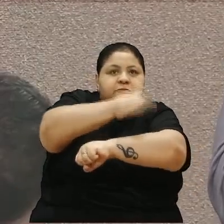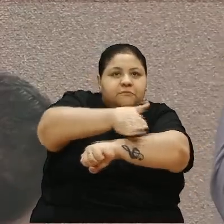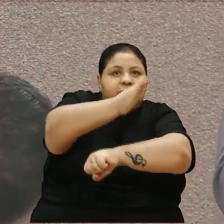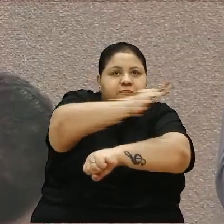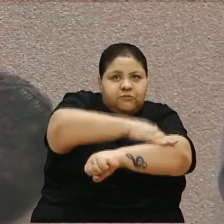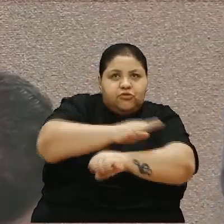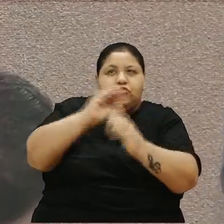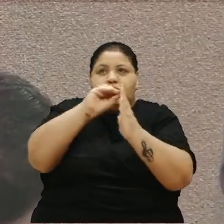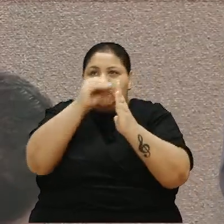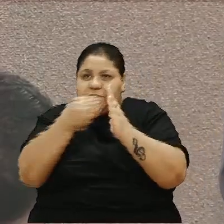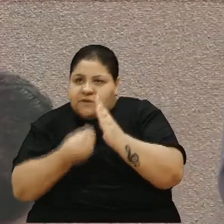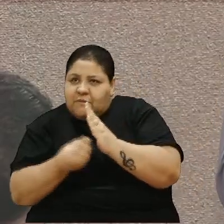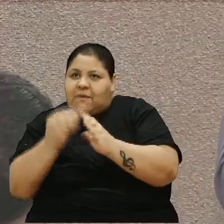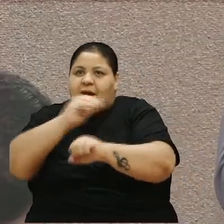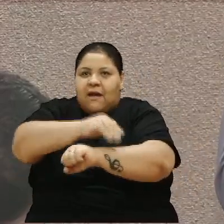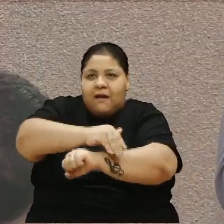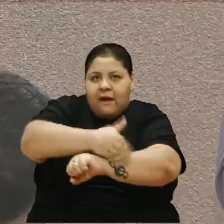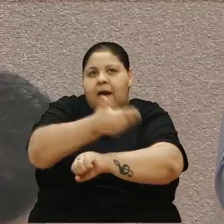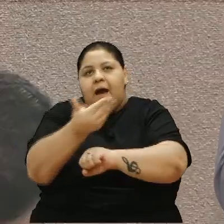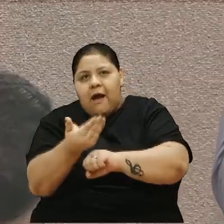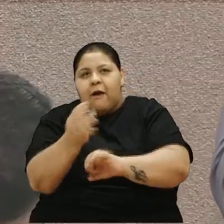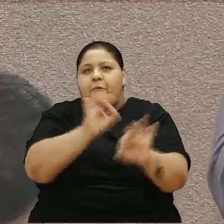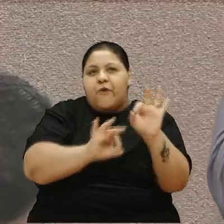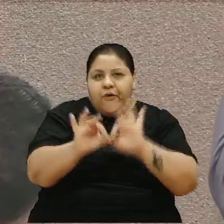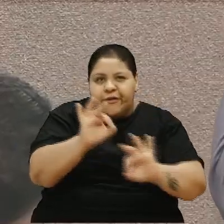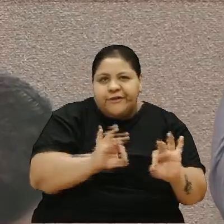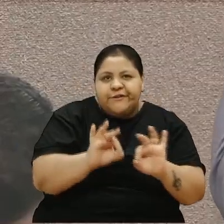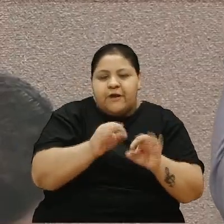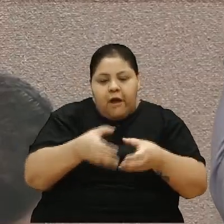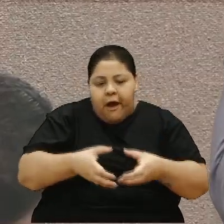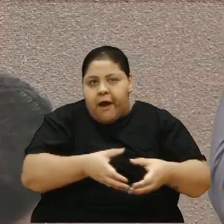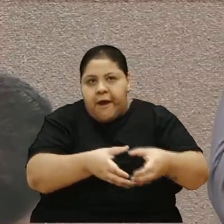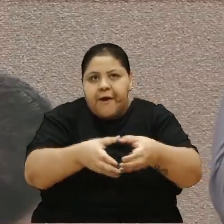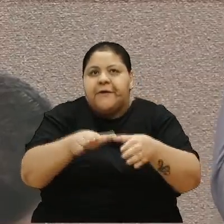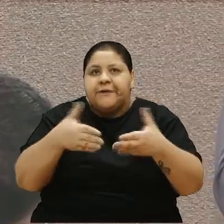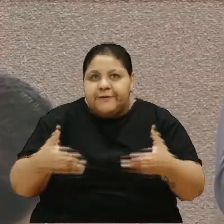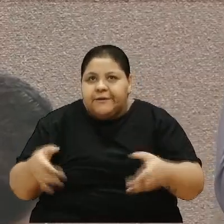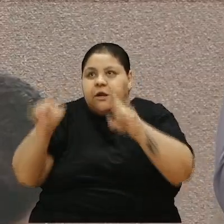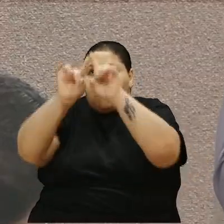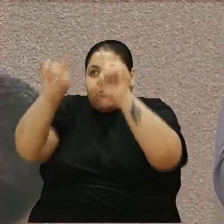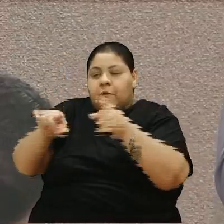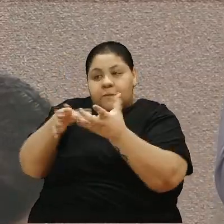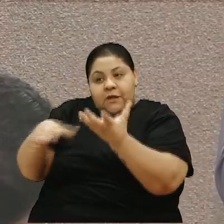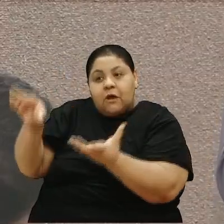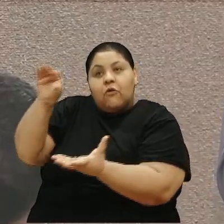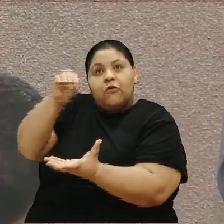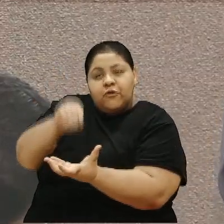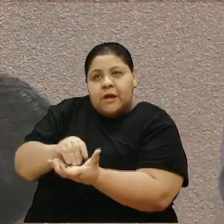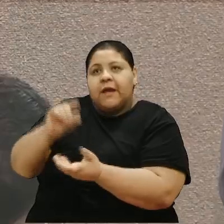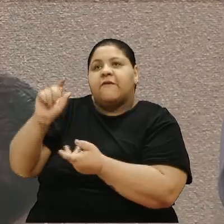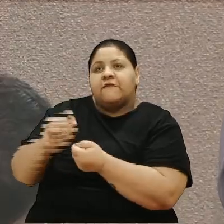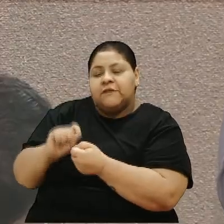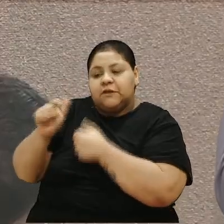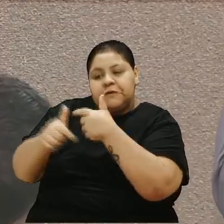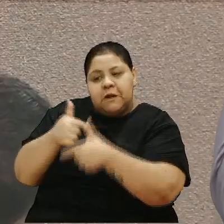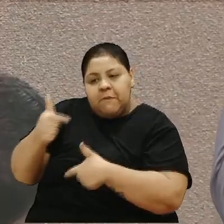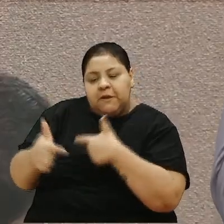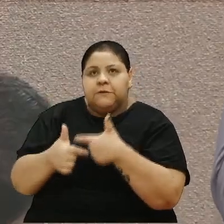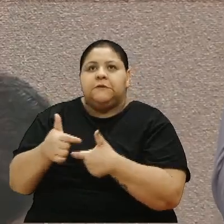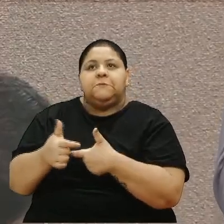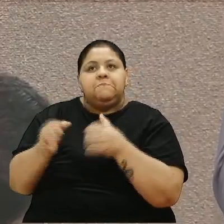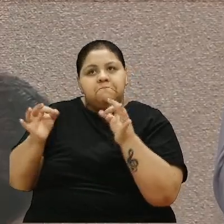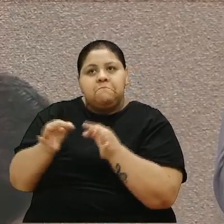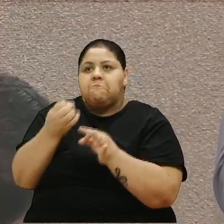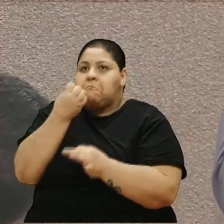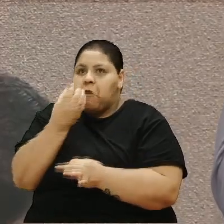porventura de alguma intervenção de conserto de rede de água. Então as equipes da Codeca, eu tenho acompanhado, estão fazendo um trabalho muito